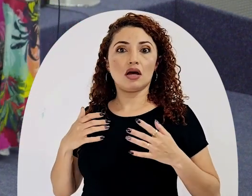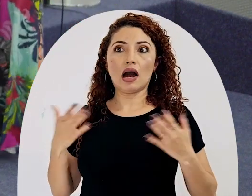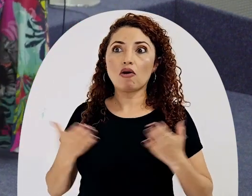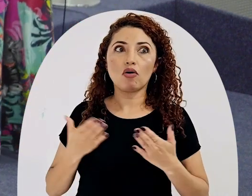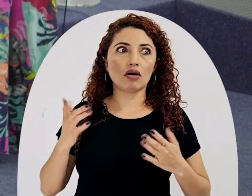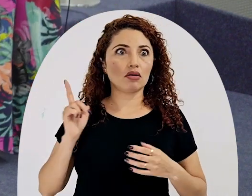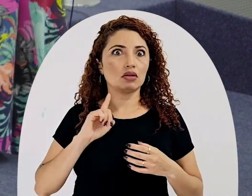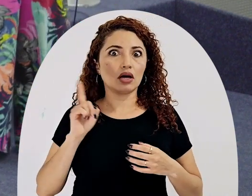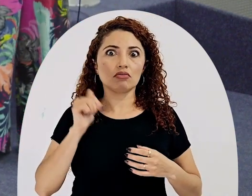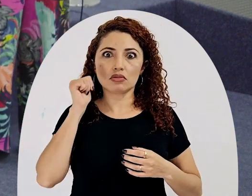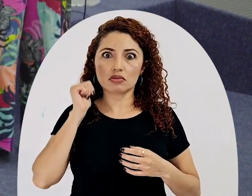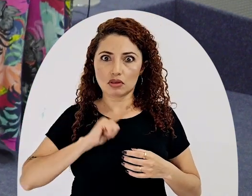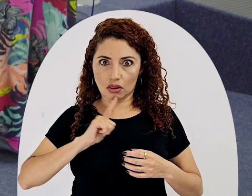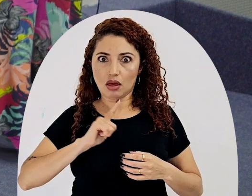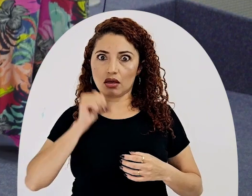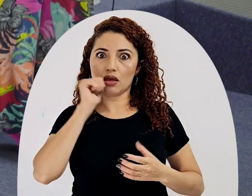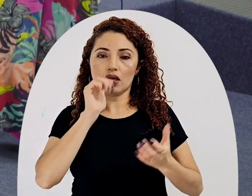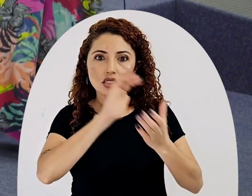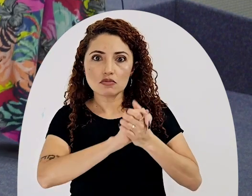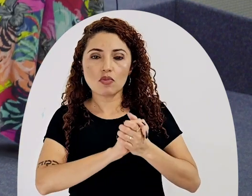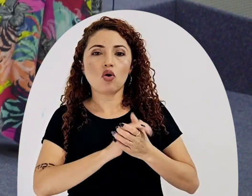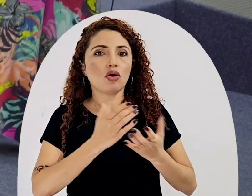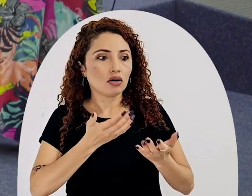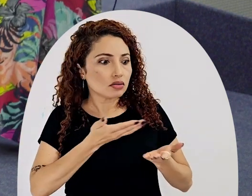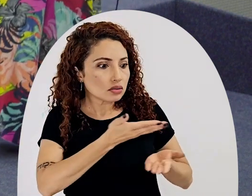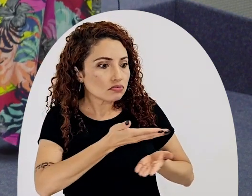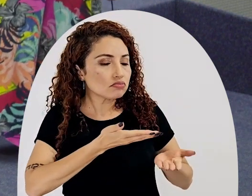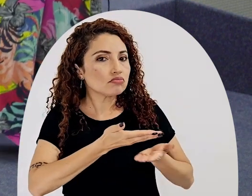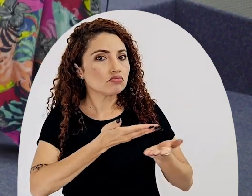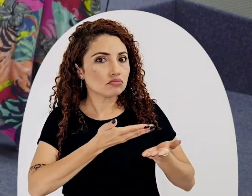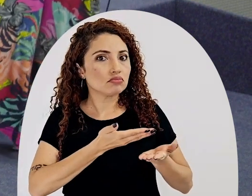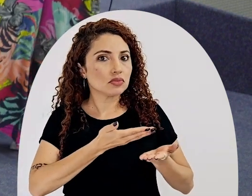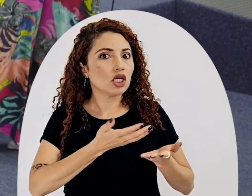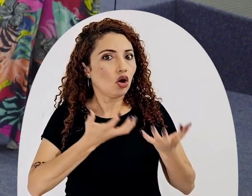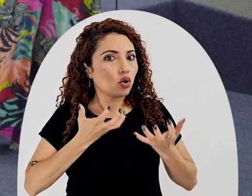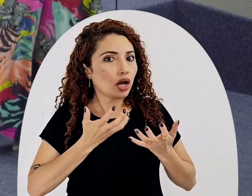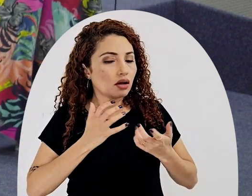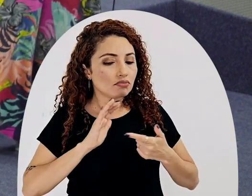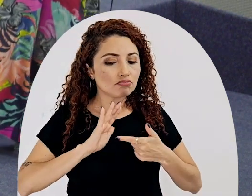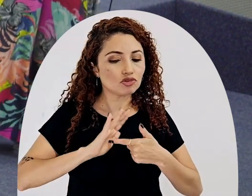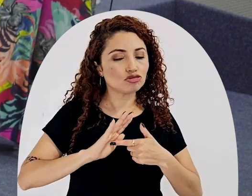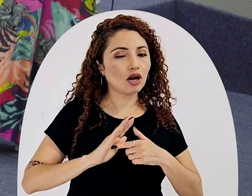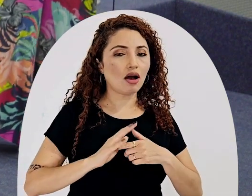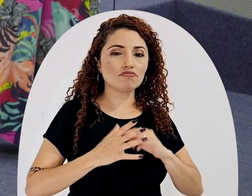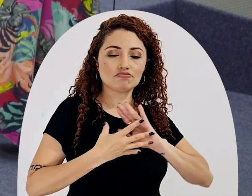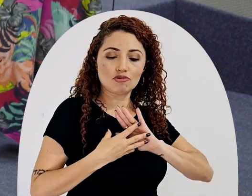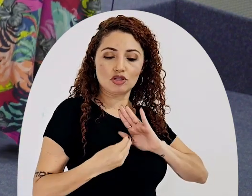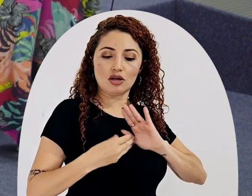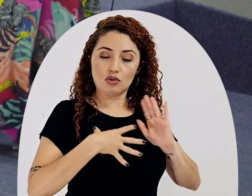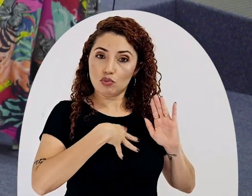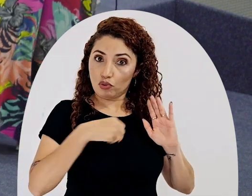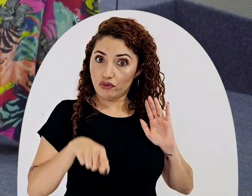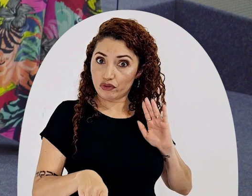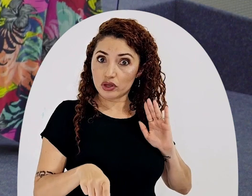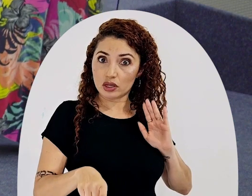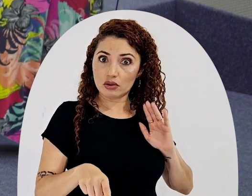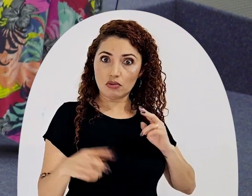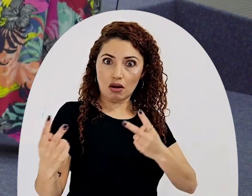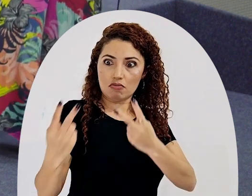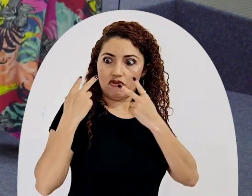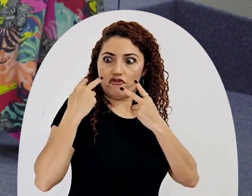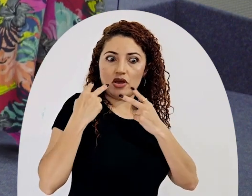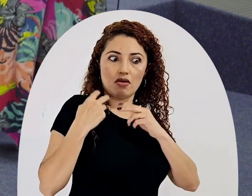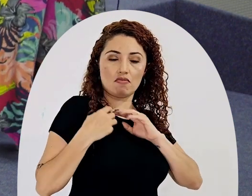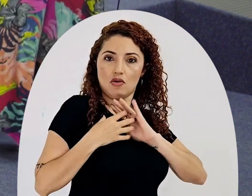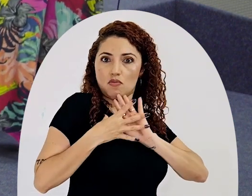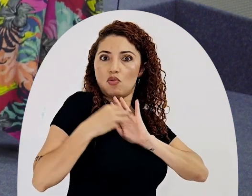tenho um posicionamento, né, que eu quero ter ali frente ao meu filho, né, ser um espelho, porque eu sou um espelho para ele, né? Então, hoje